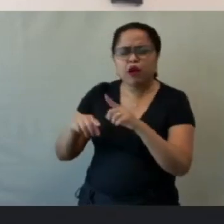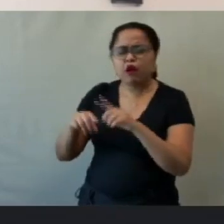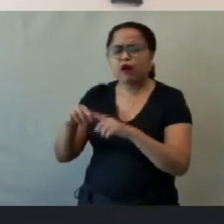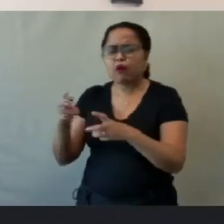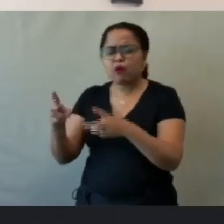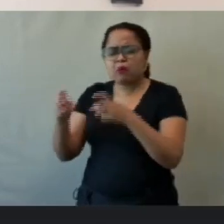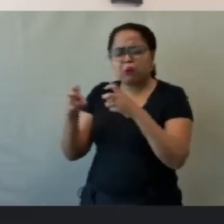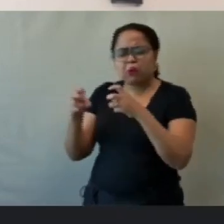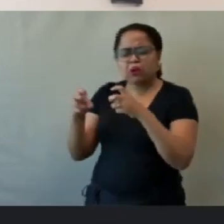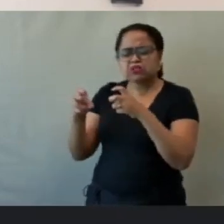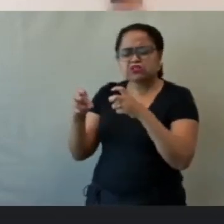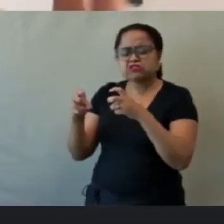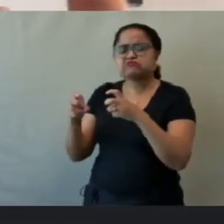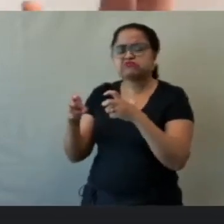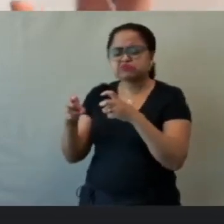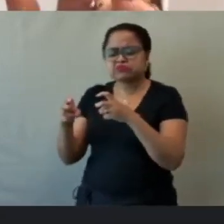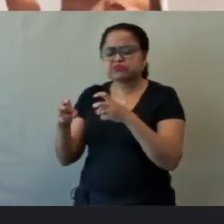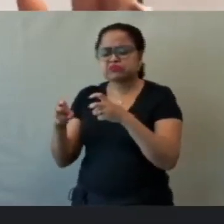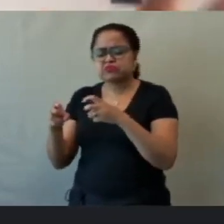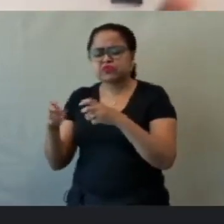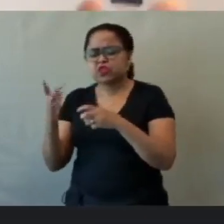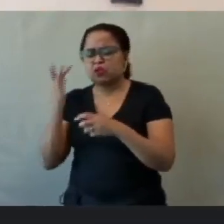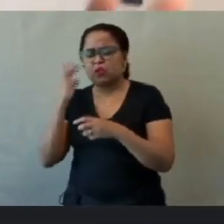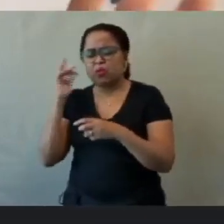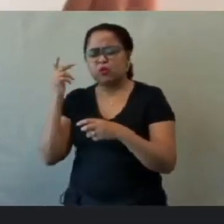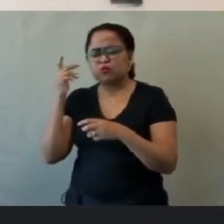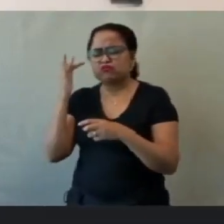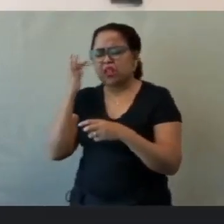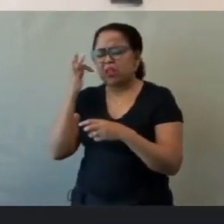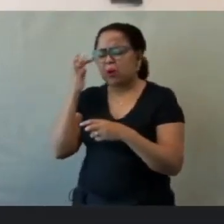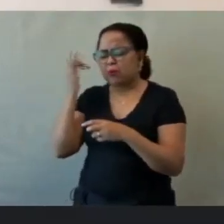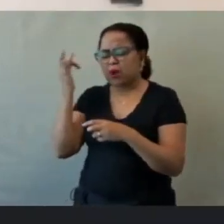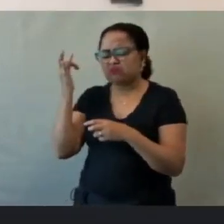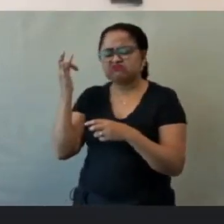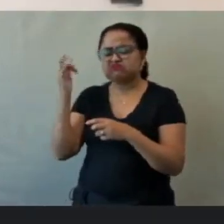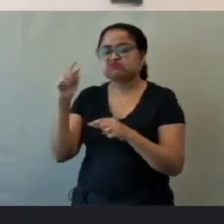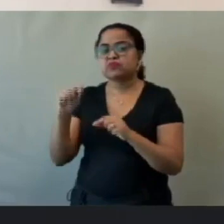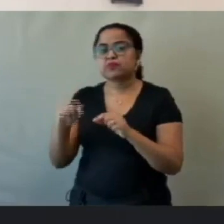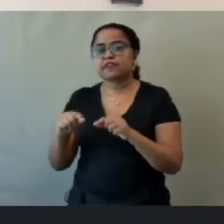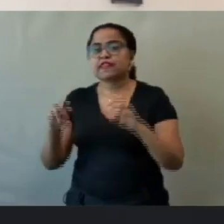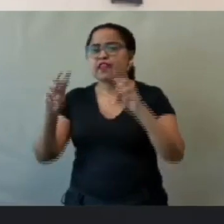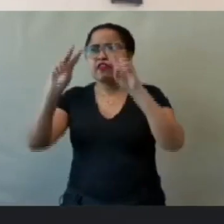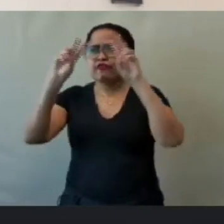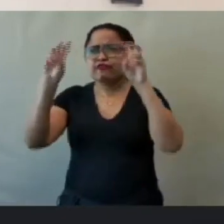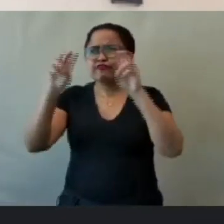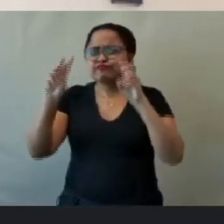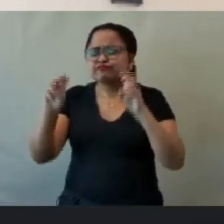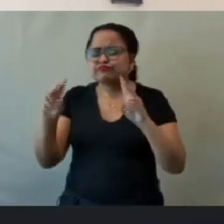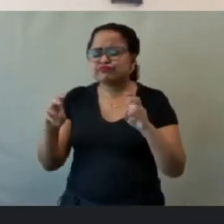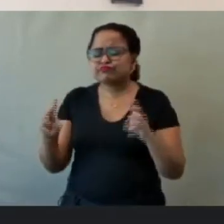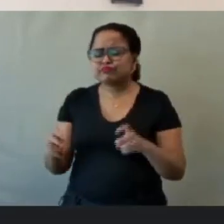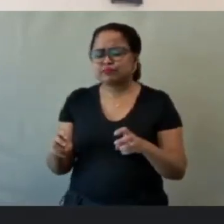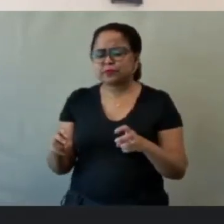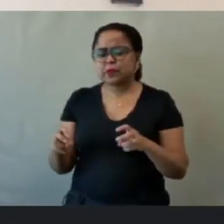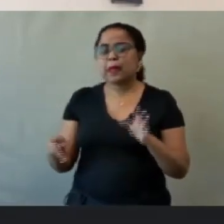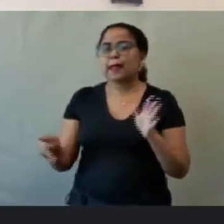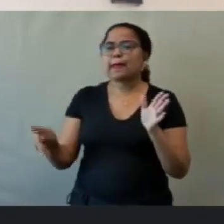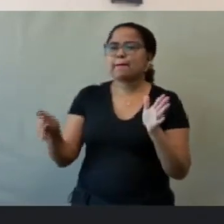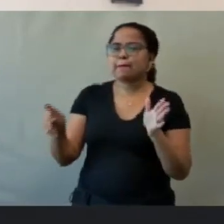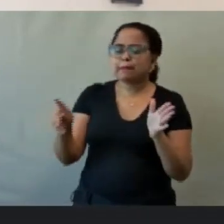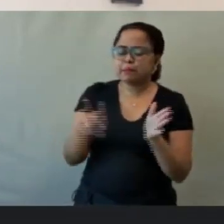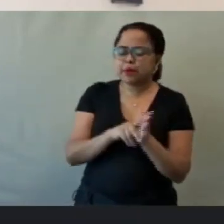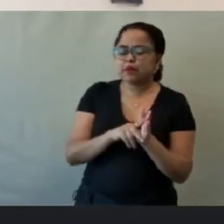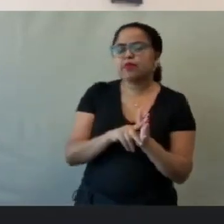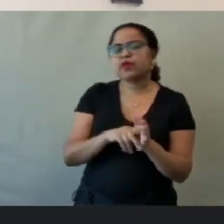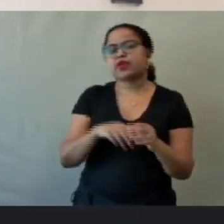que está fora da normalidade. Aí essa normalidade eu vou colocar entre muitas aspas. E aí é papel da escola chamar